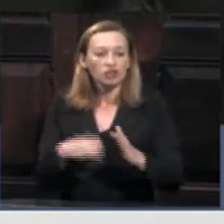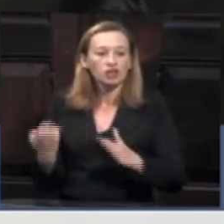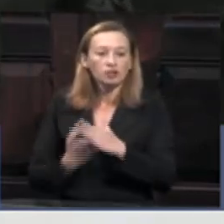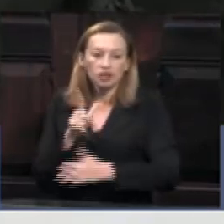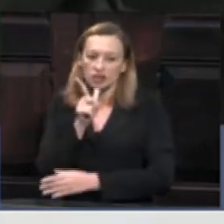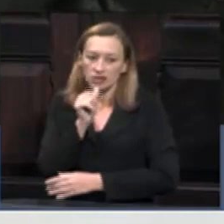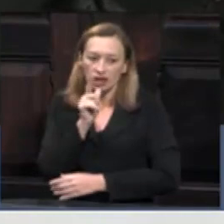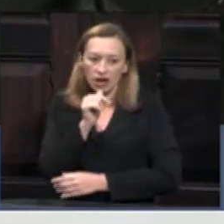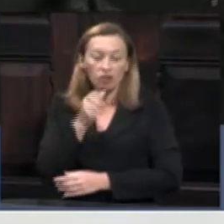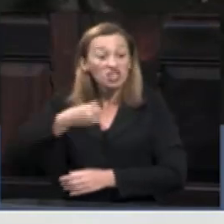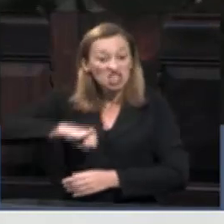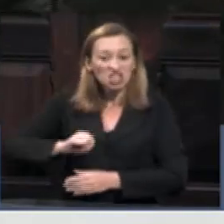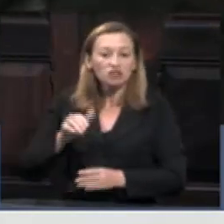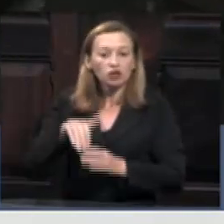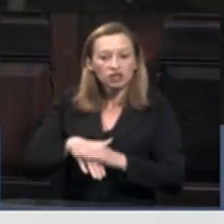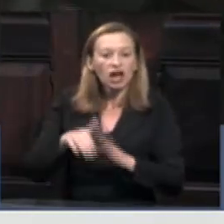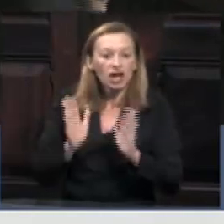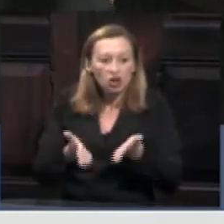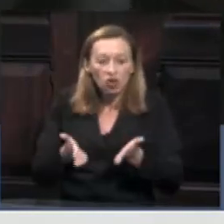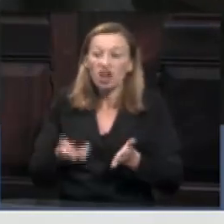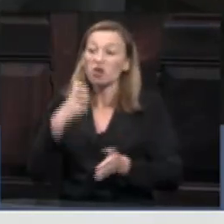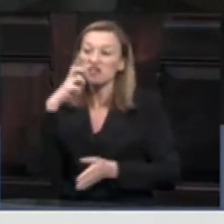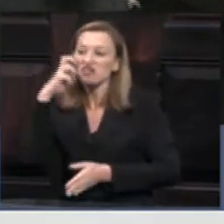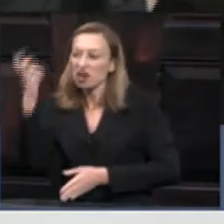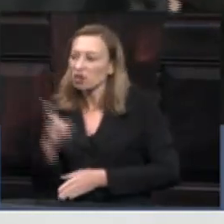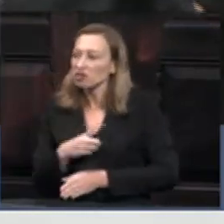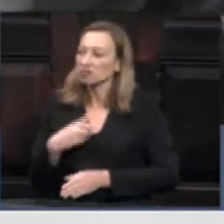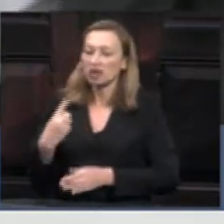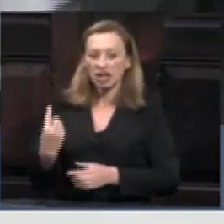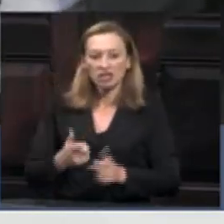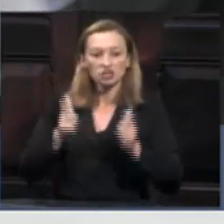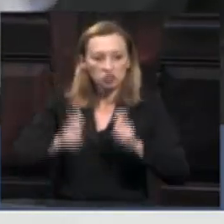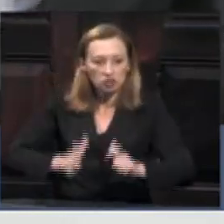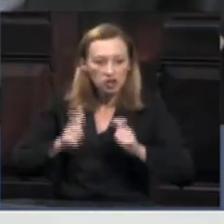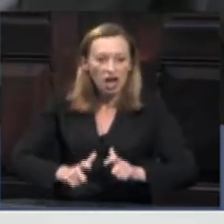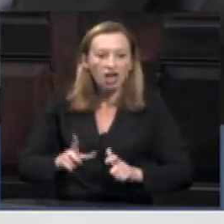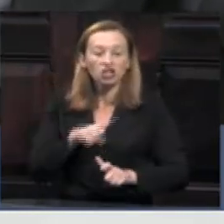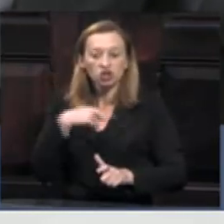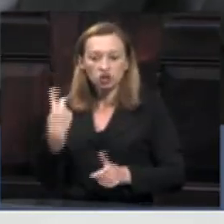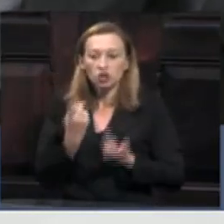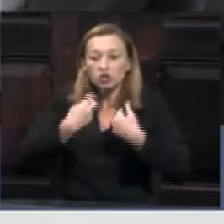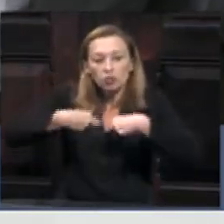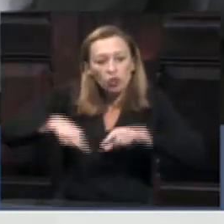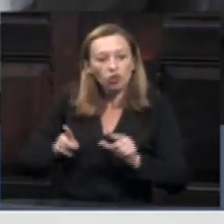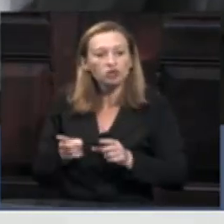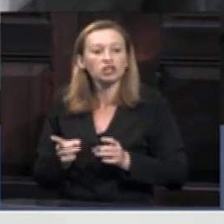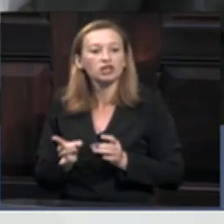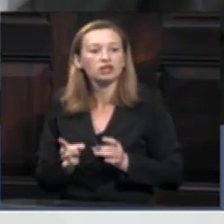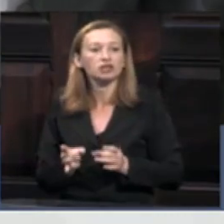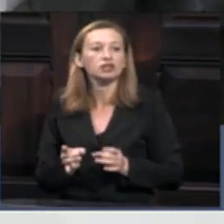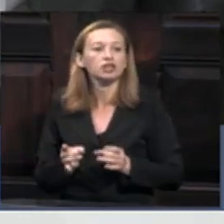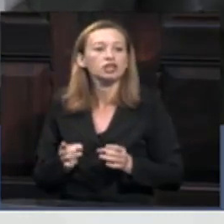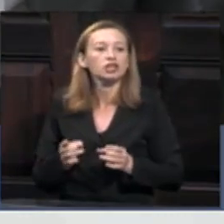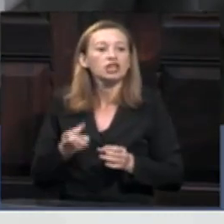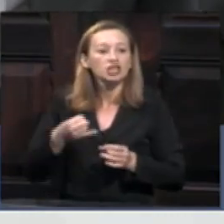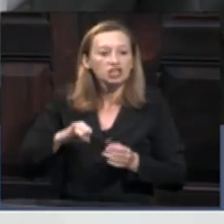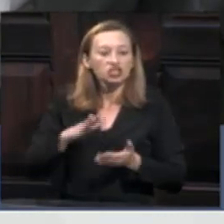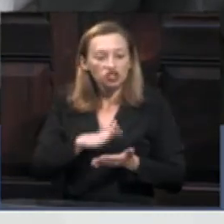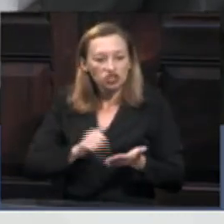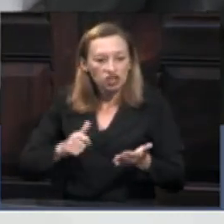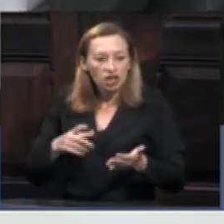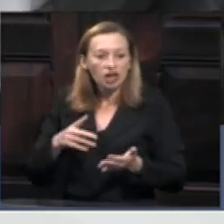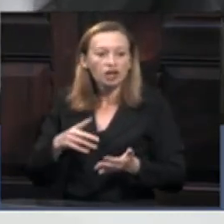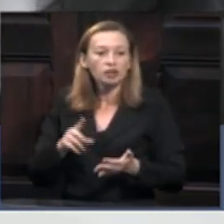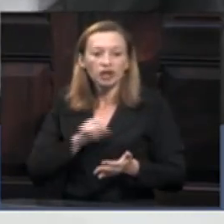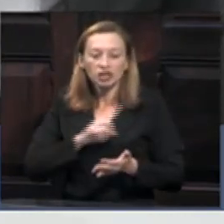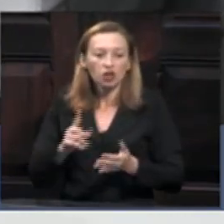mantendo o veto, é uma vergonha para essa casa. Nós, do PSOL, vamos acompanhar a oposição se retirar nesse momento do plenário para não votar